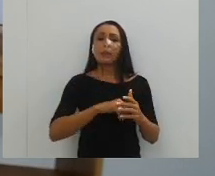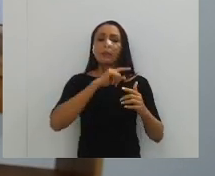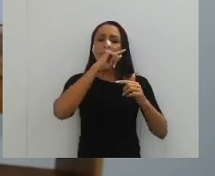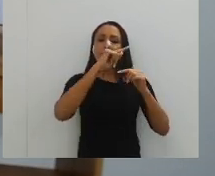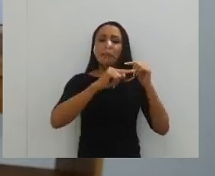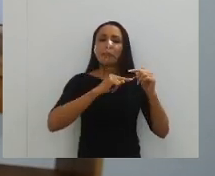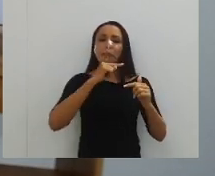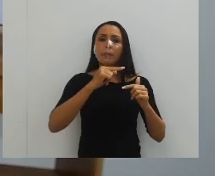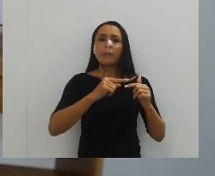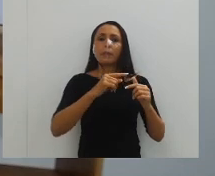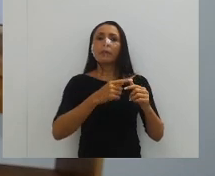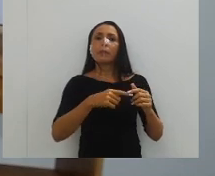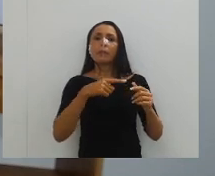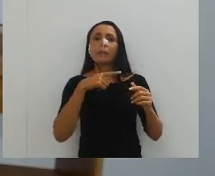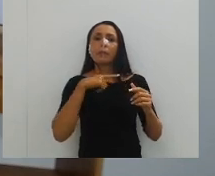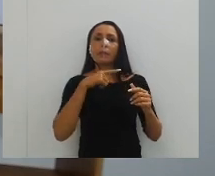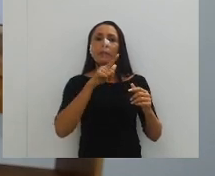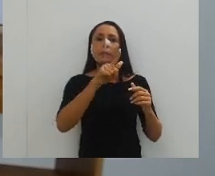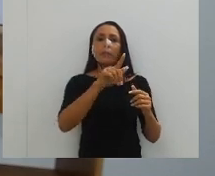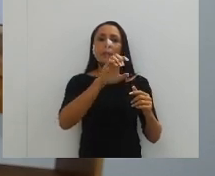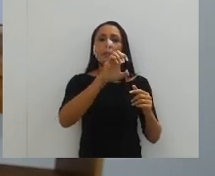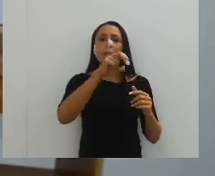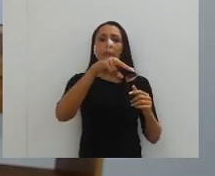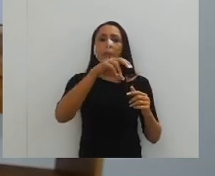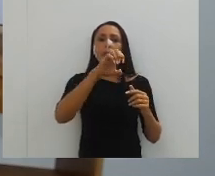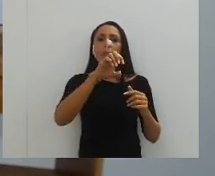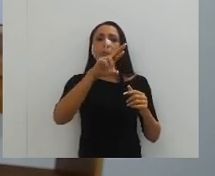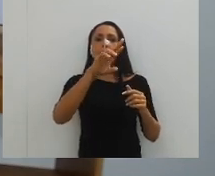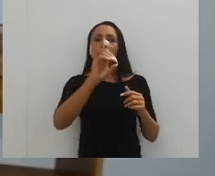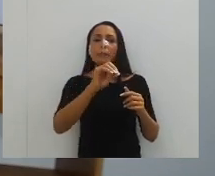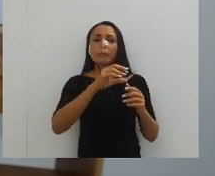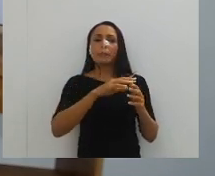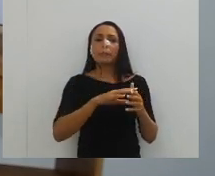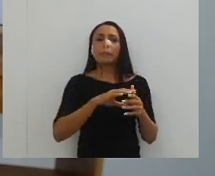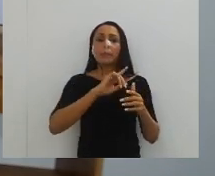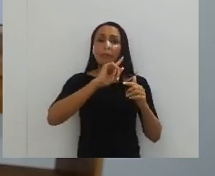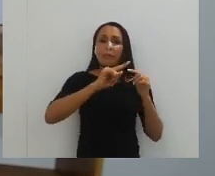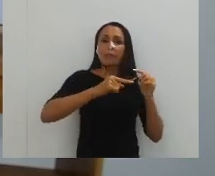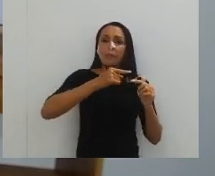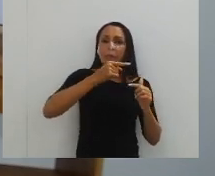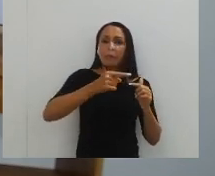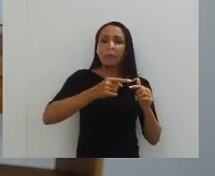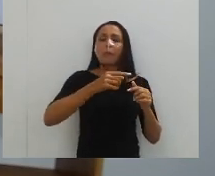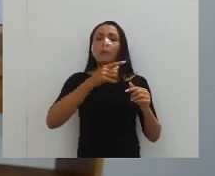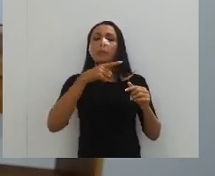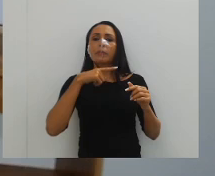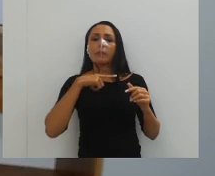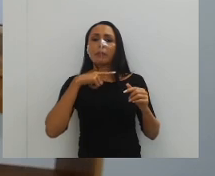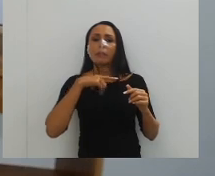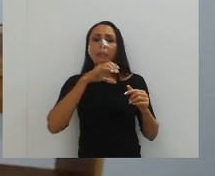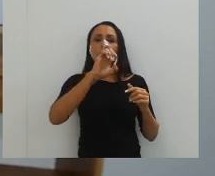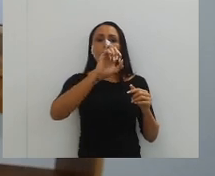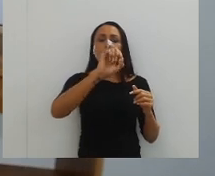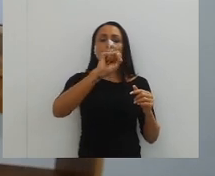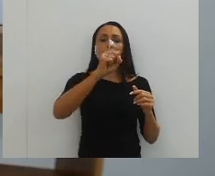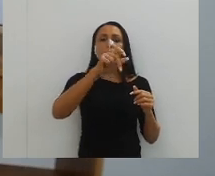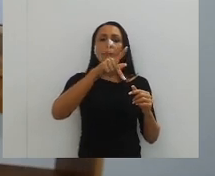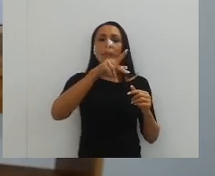Depois da família, você tem o gênero. Ó, e depois do gênero, você tem a